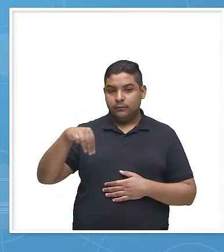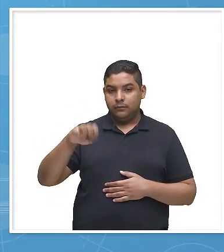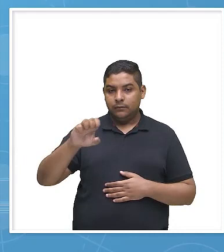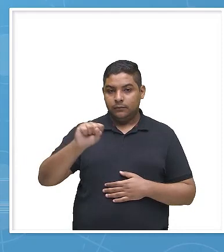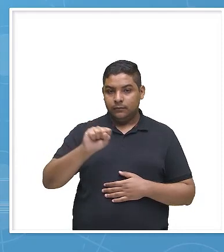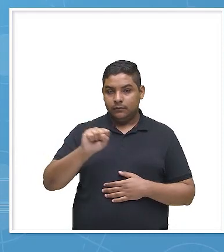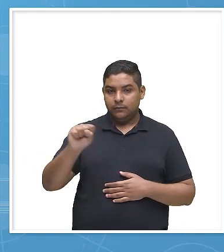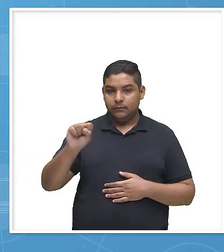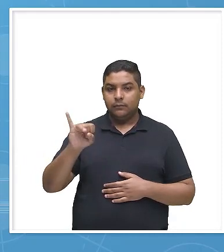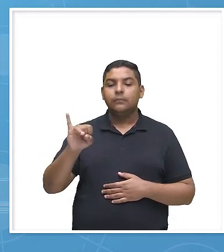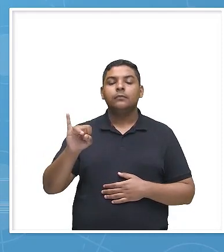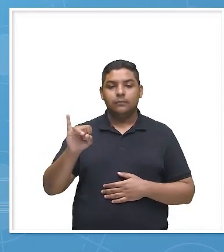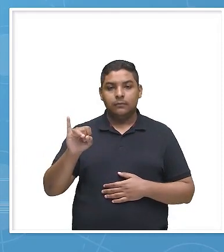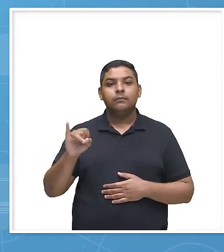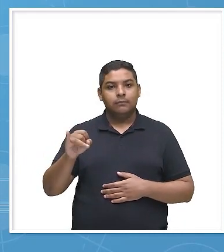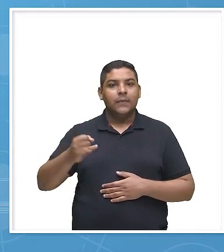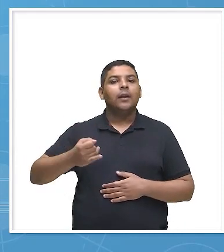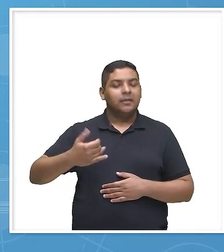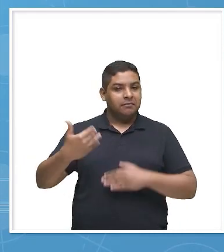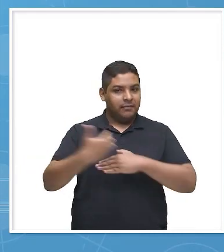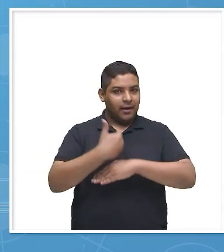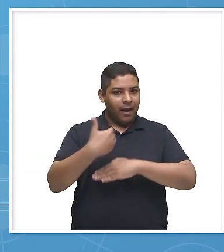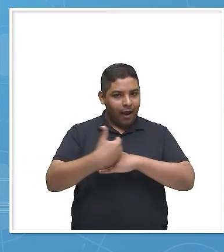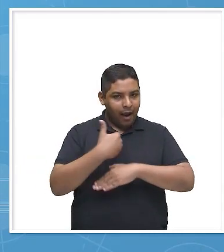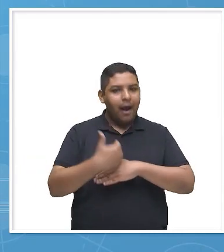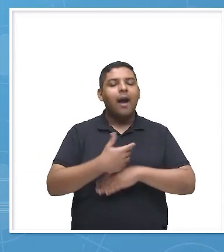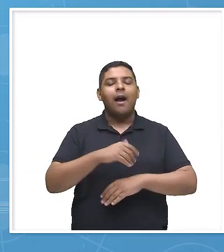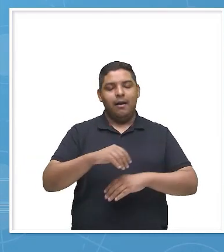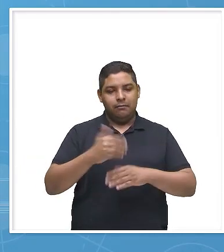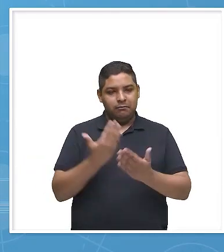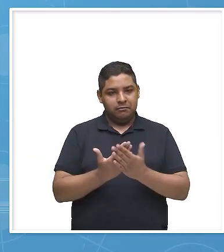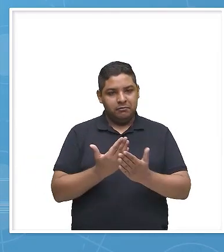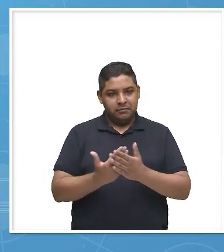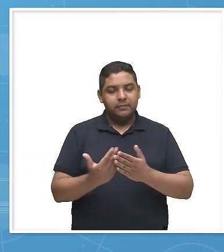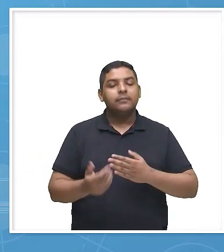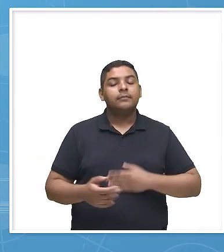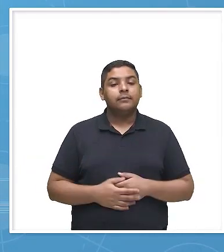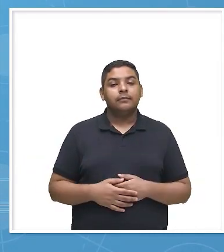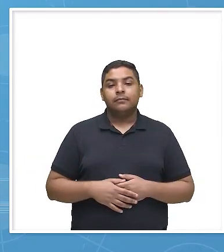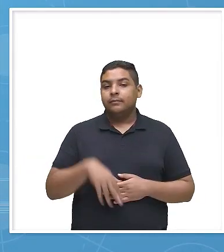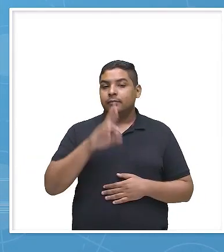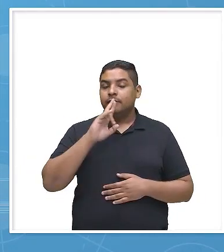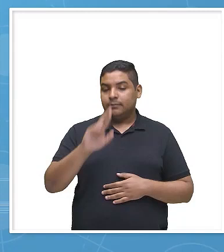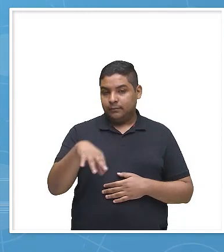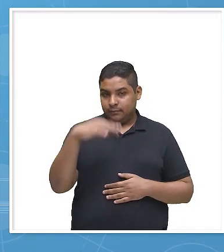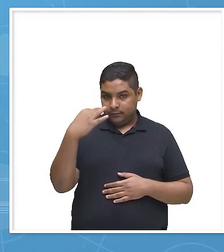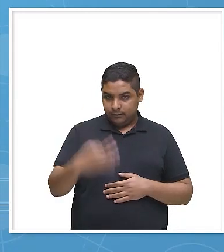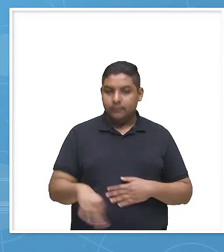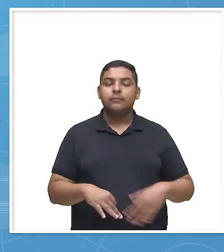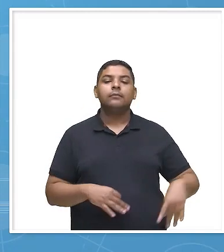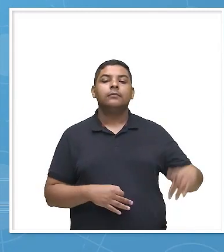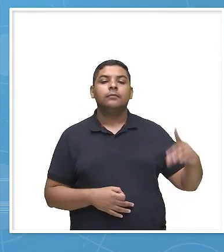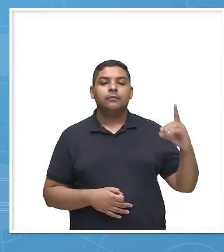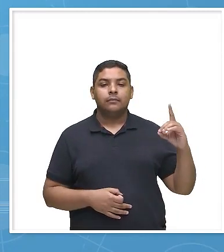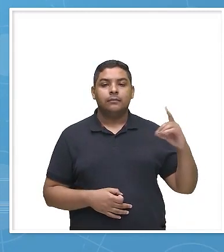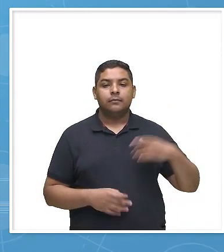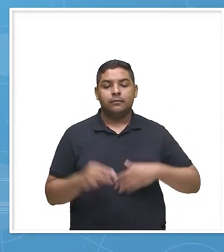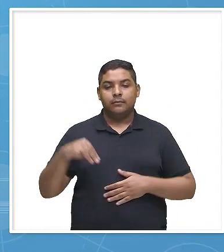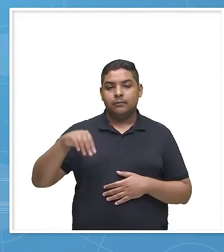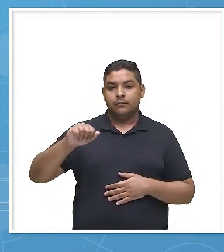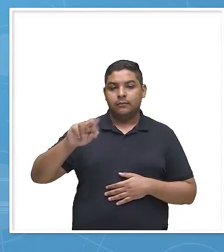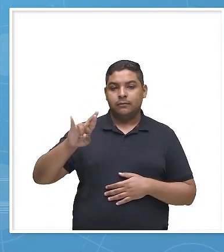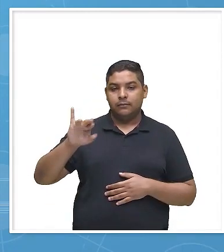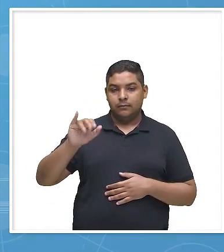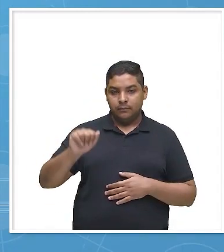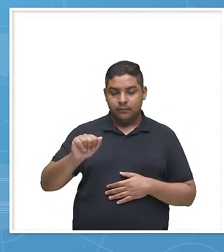Messi, participando de nossas aulas, enviou que a resposta correta também é a letra D. A Maria Eduarda enviou que a alternativa